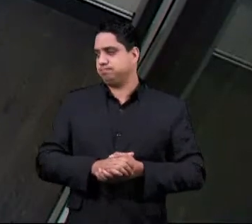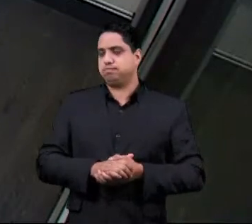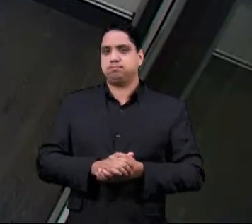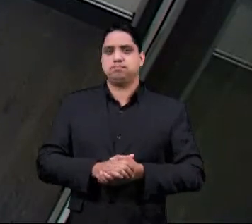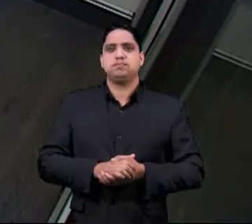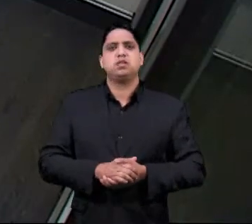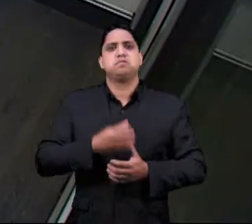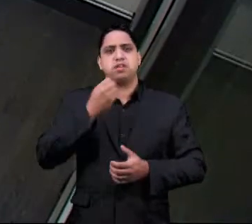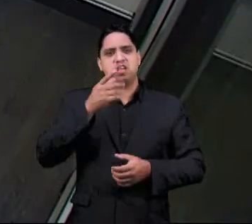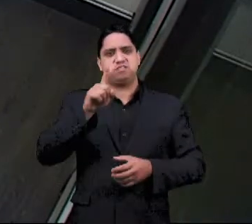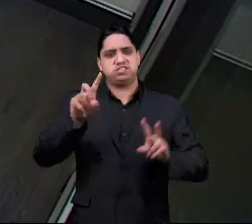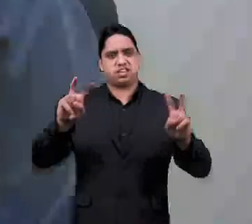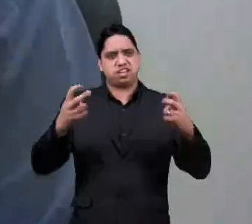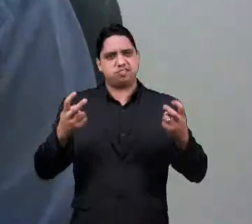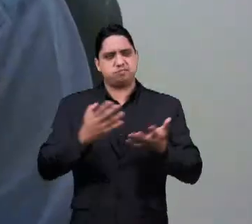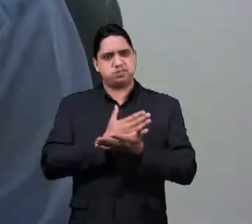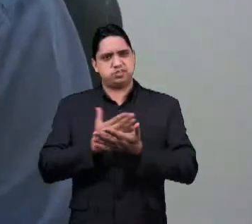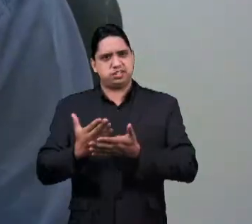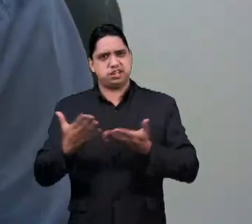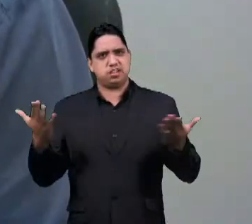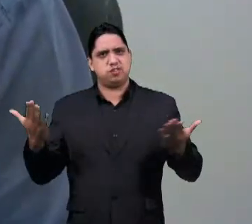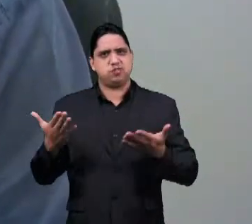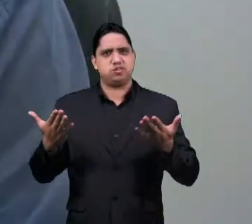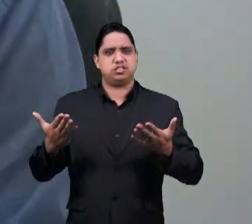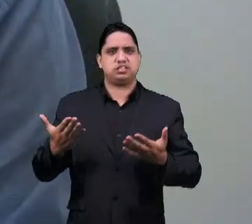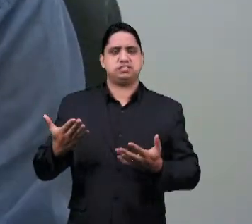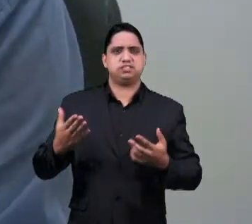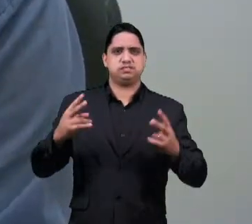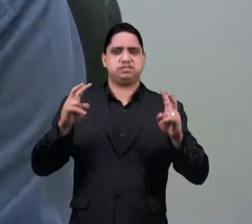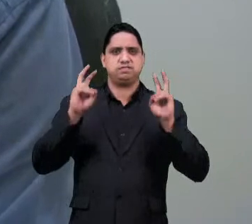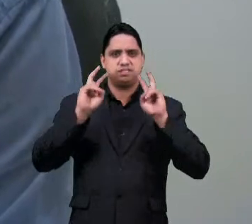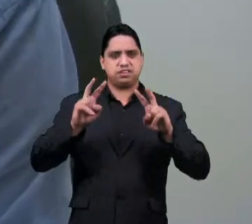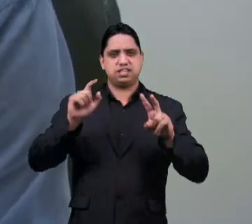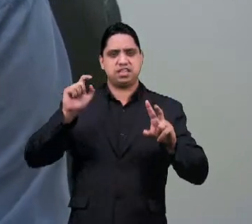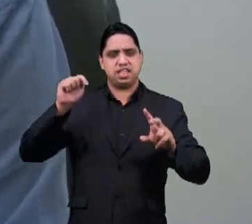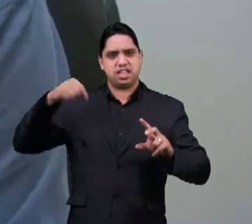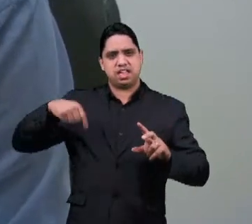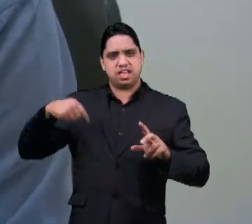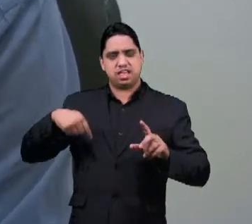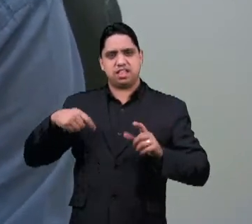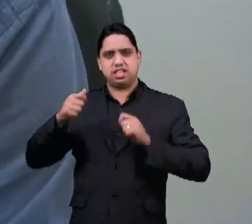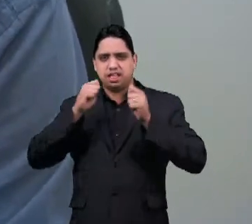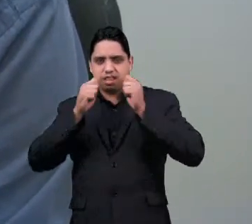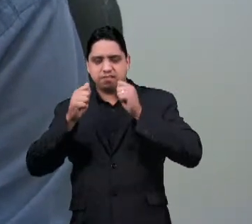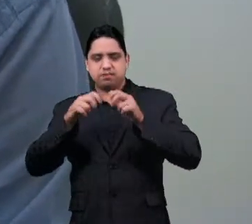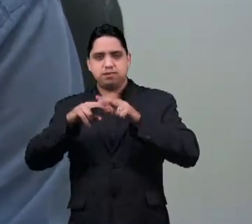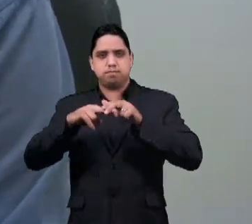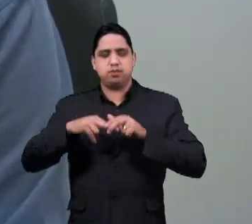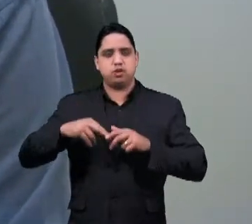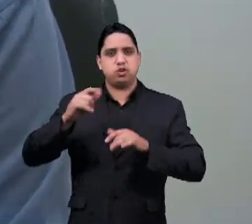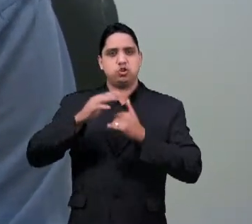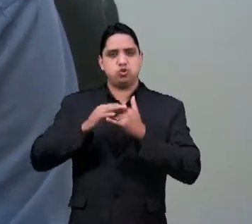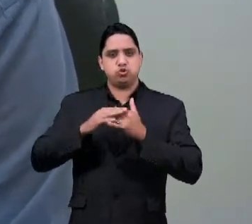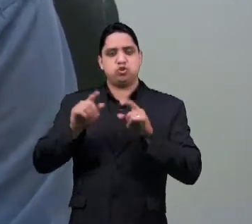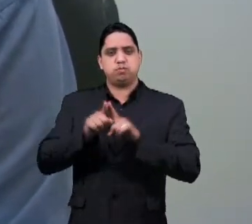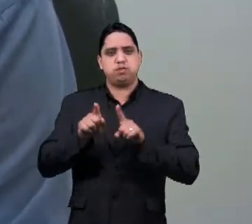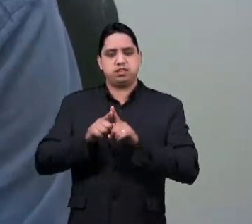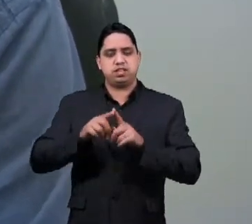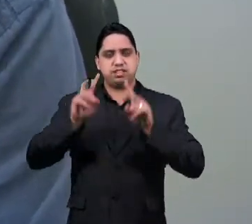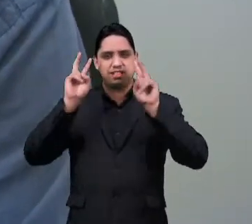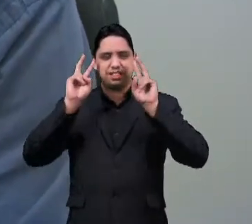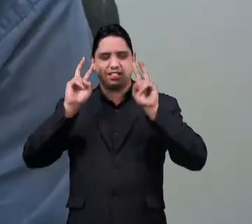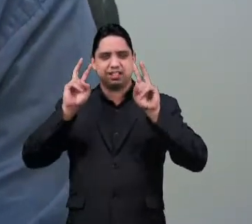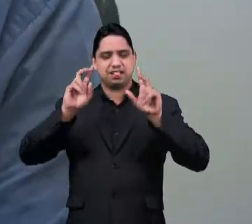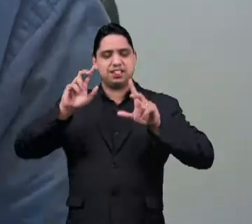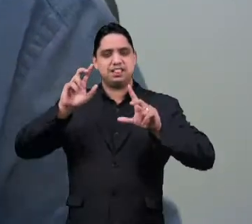você que sintonizou agora, você que está vendo essa entrevista aqui pelo YouTube, também pela TV Web, ou está